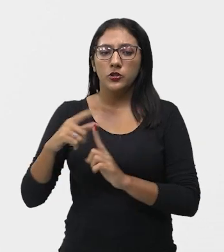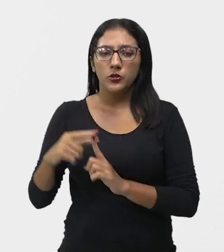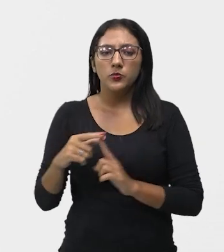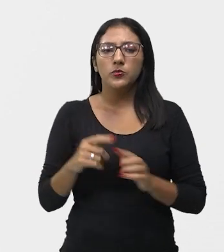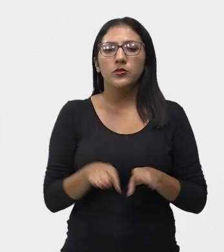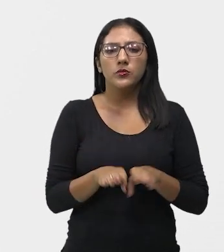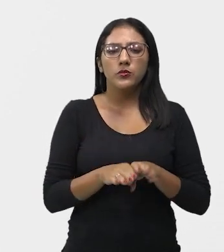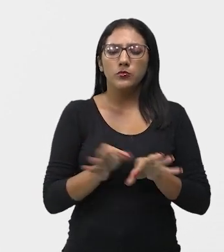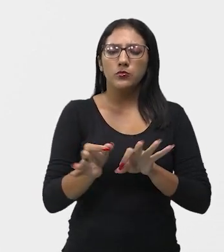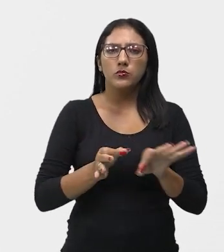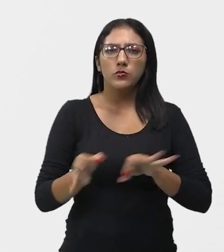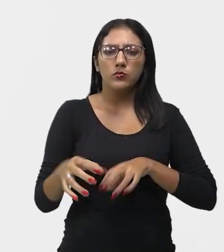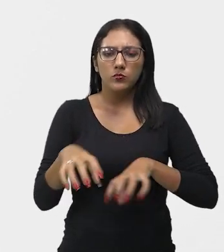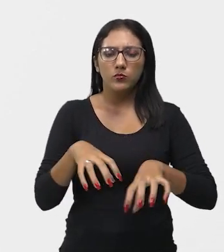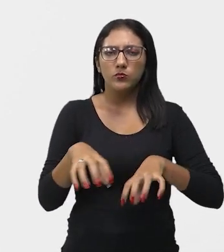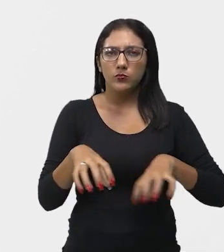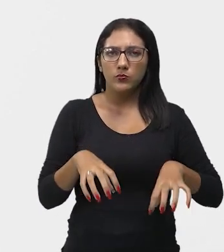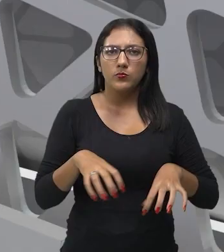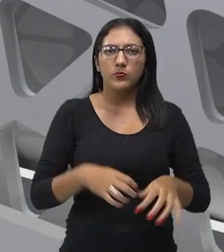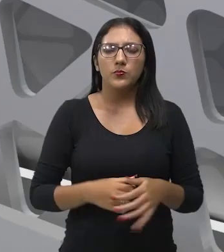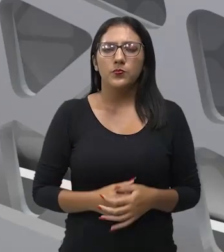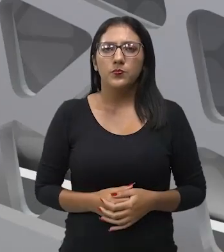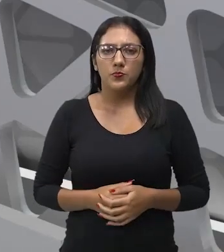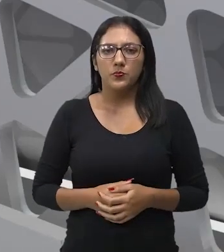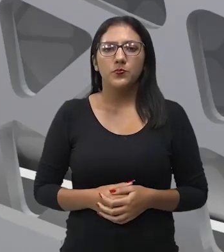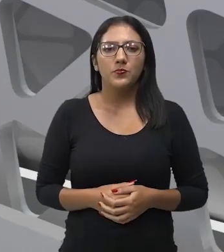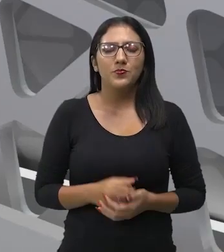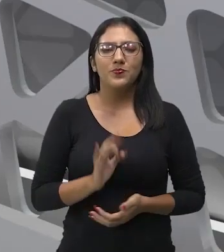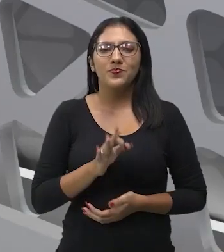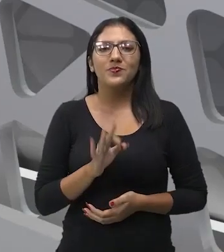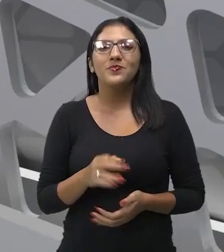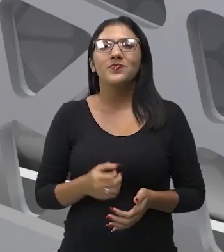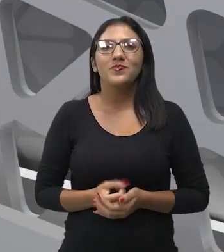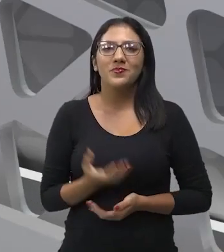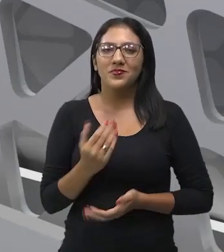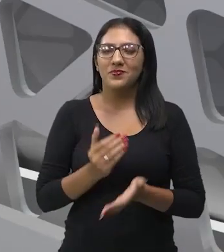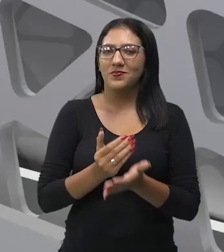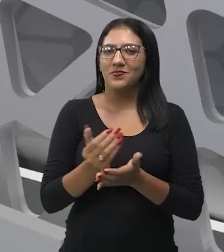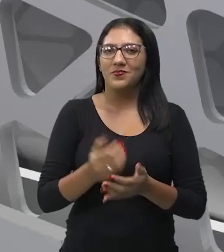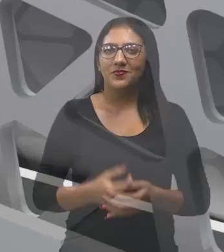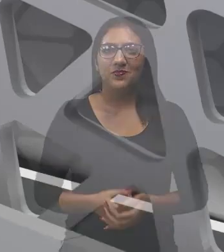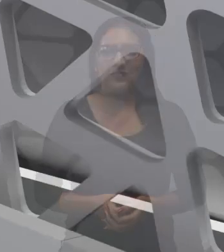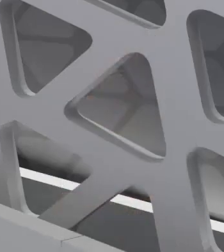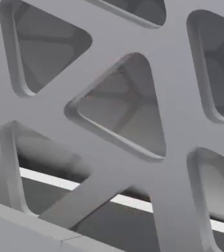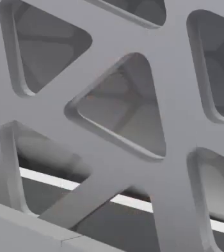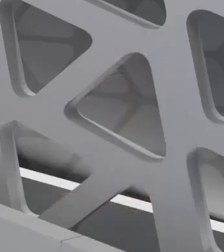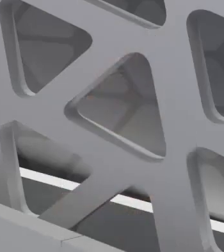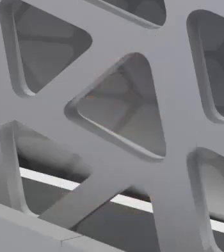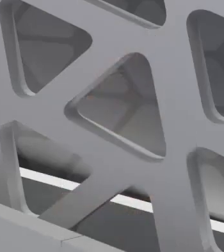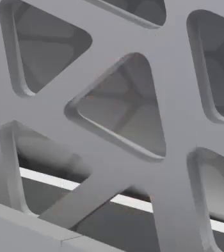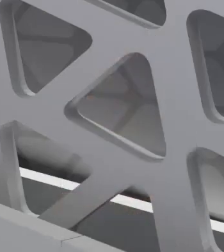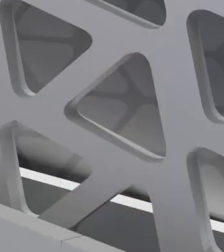tabelas, distribuição de frequência. Muito bem, alunos. Vamos ao início da nossa aula?